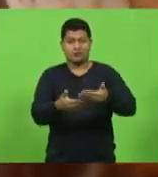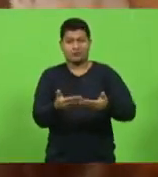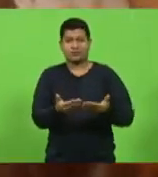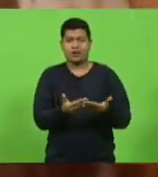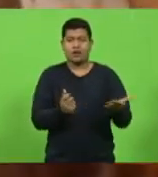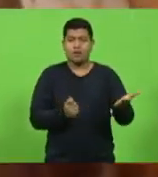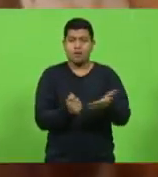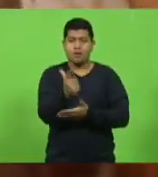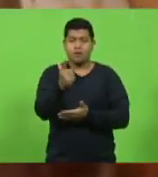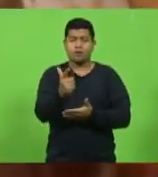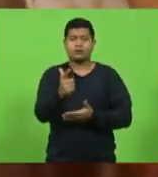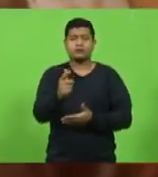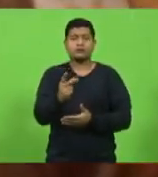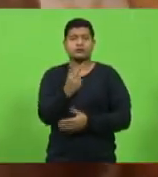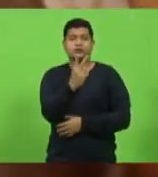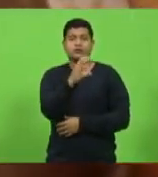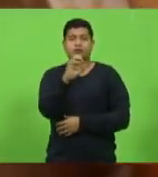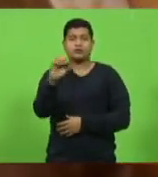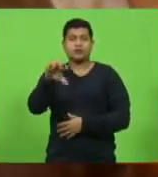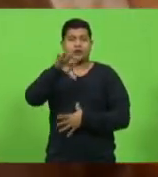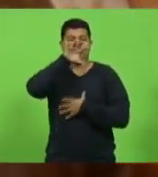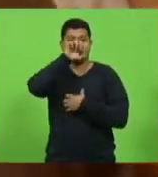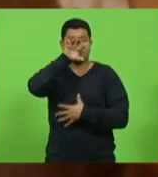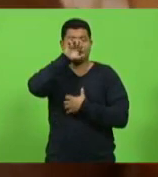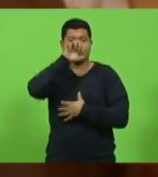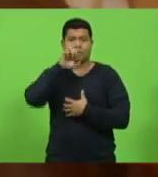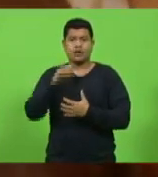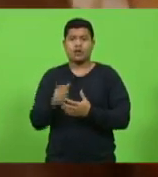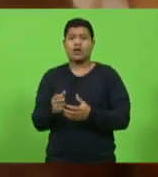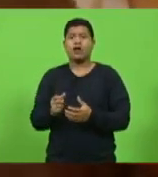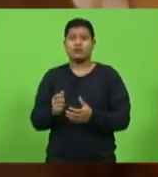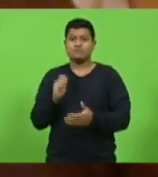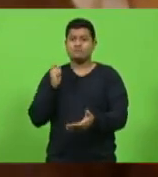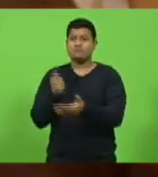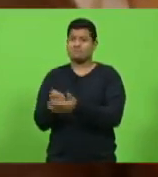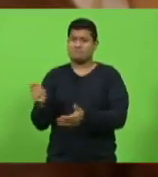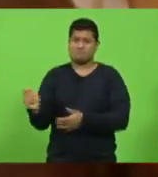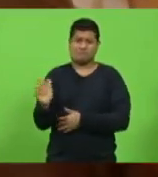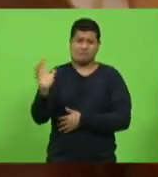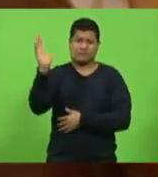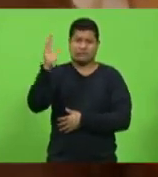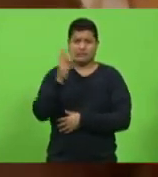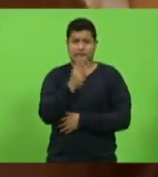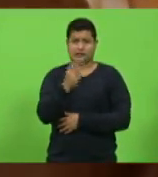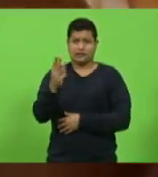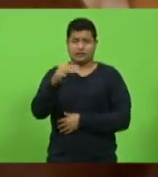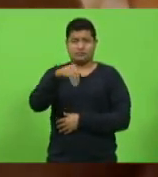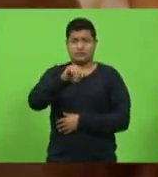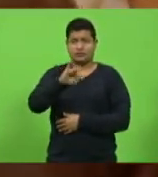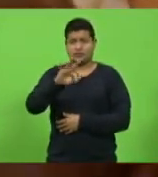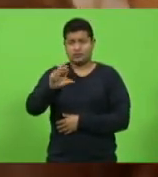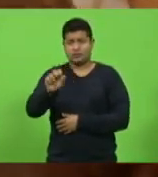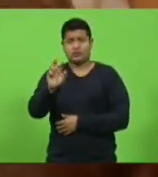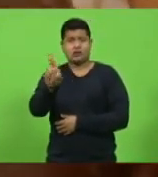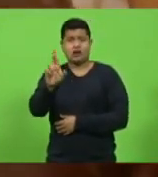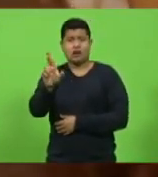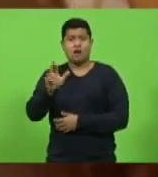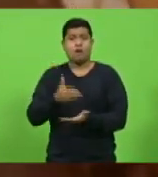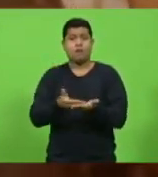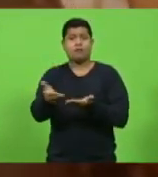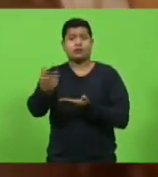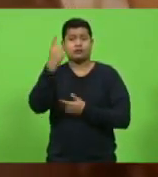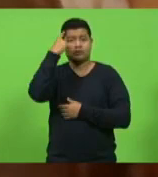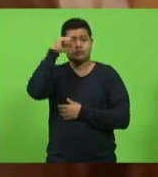200 respiradores pela astronômica quantia de 33 milhões de reais iniciou em